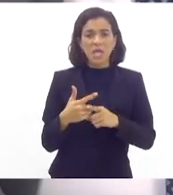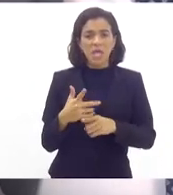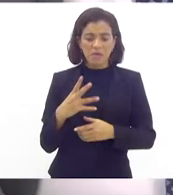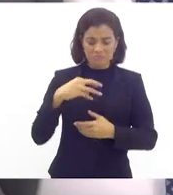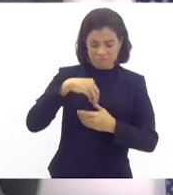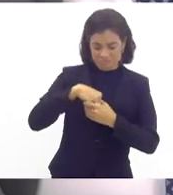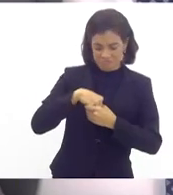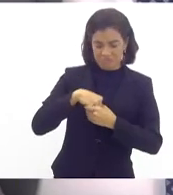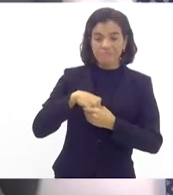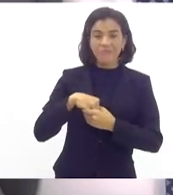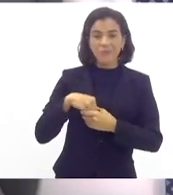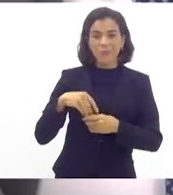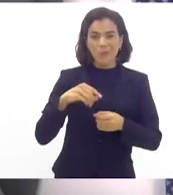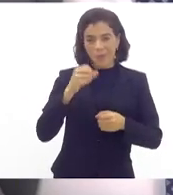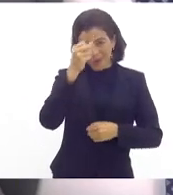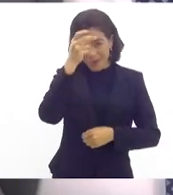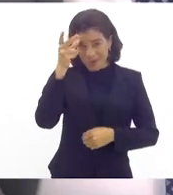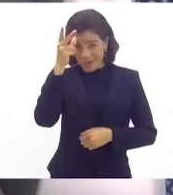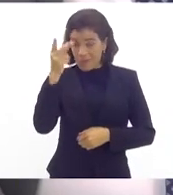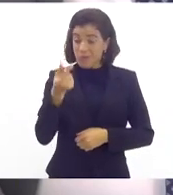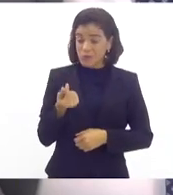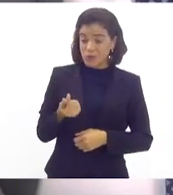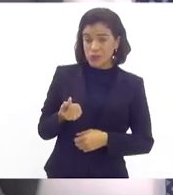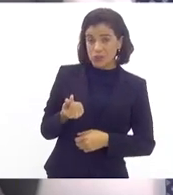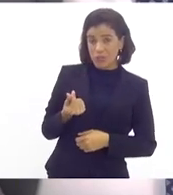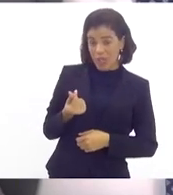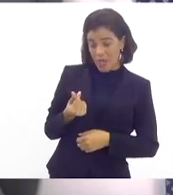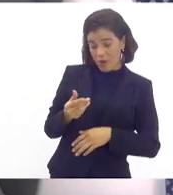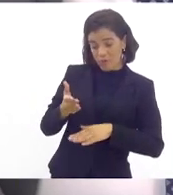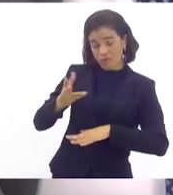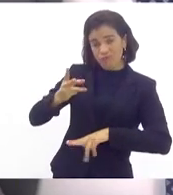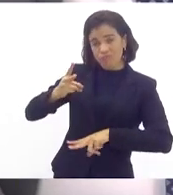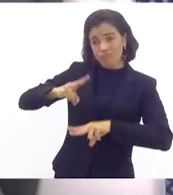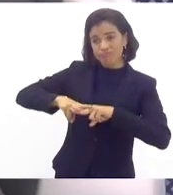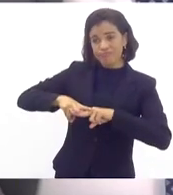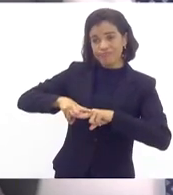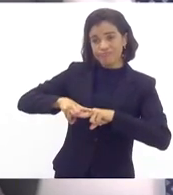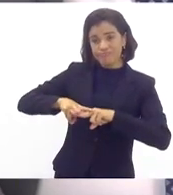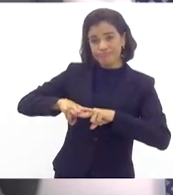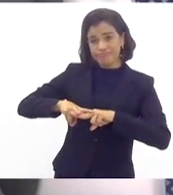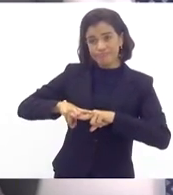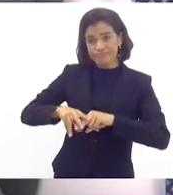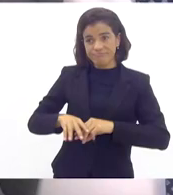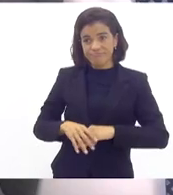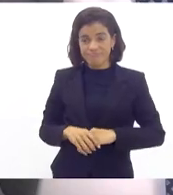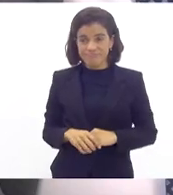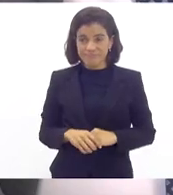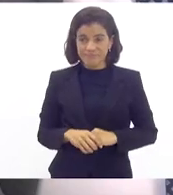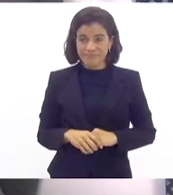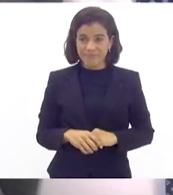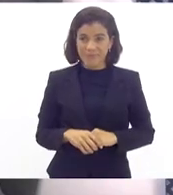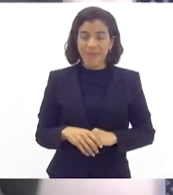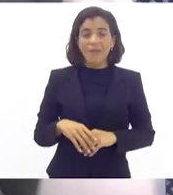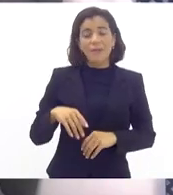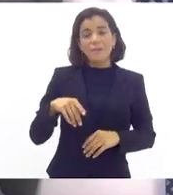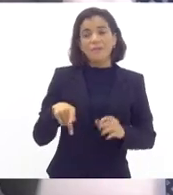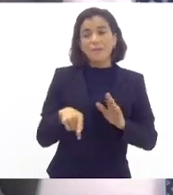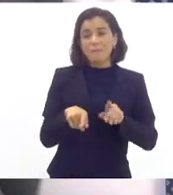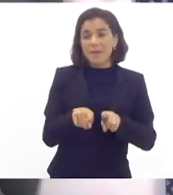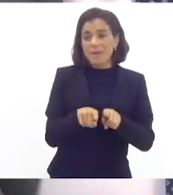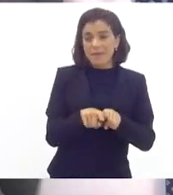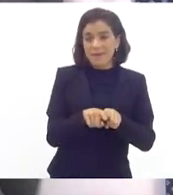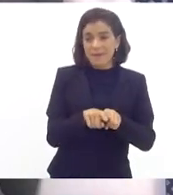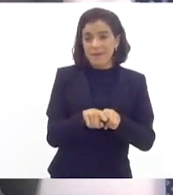interna, o recurso não pode ficar direto em cada uma das unidades da federação,